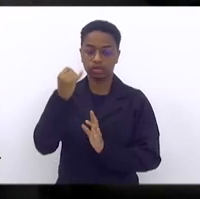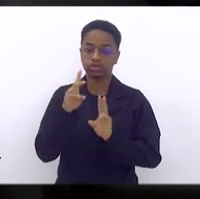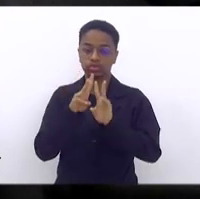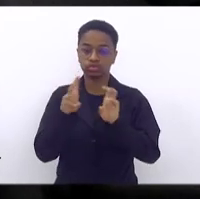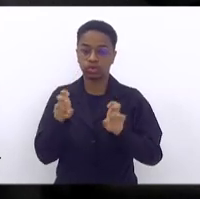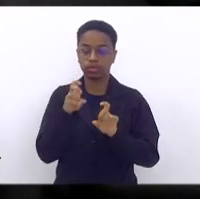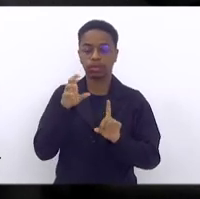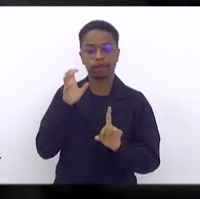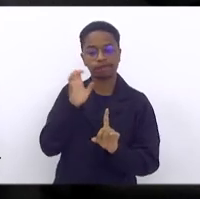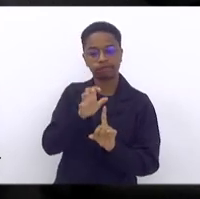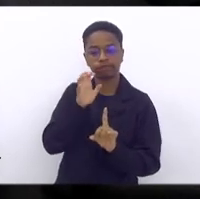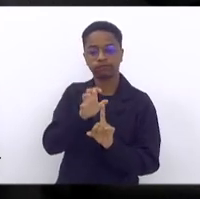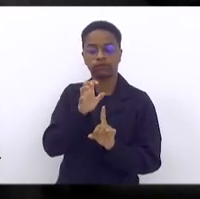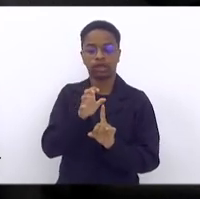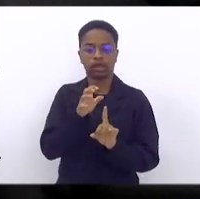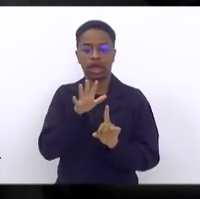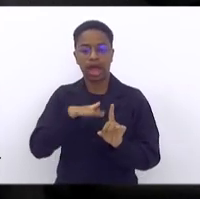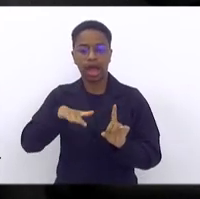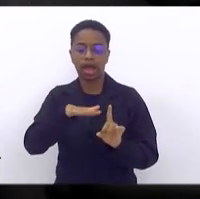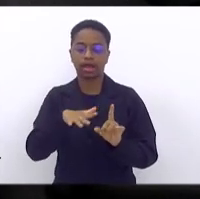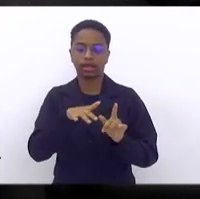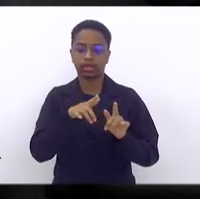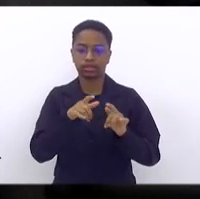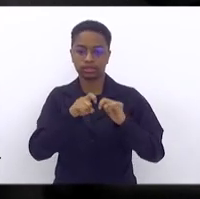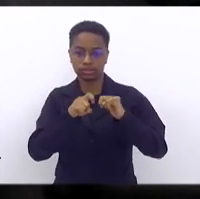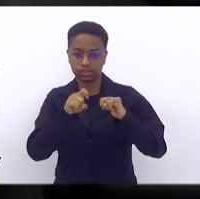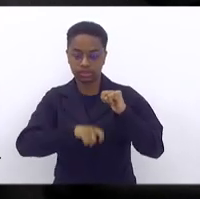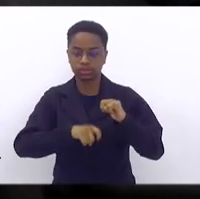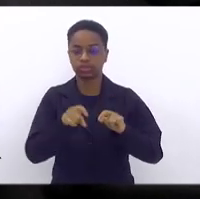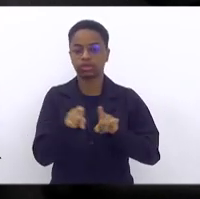mais recentemente a violência psicológica. Então é importante